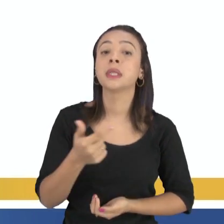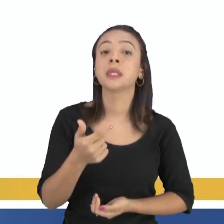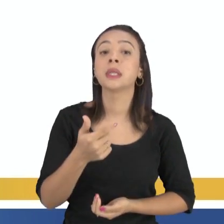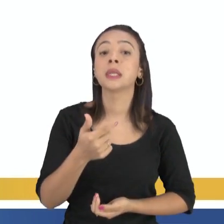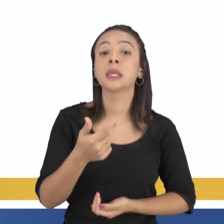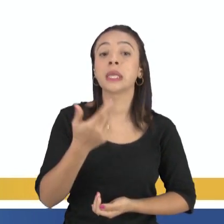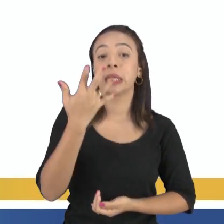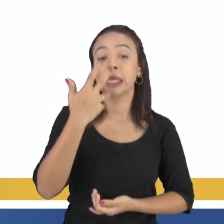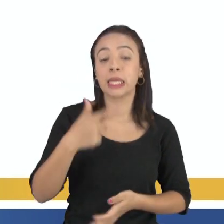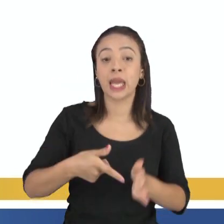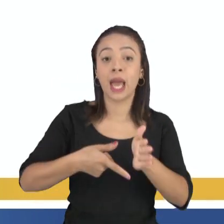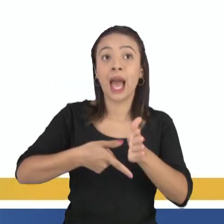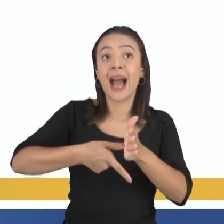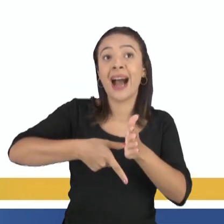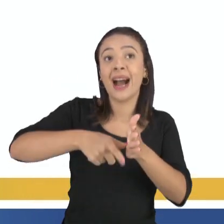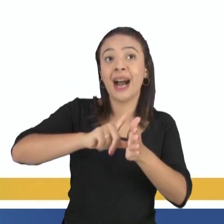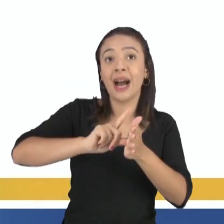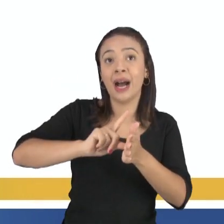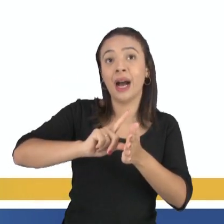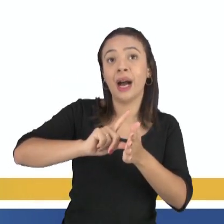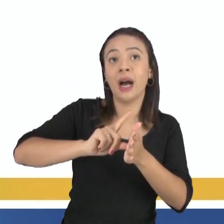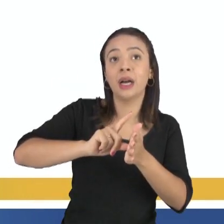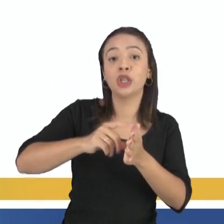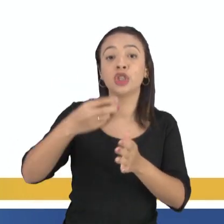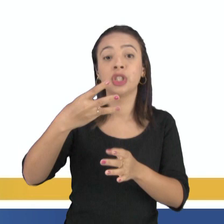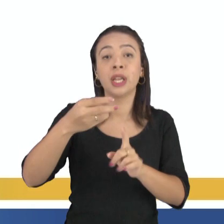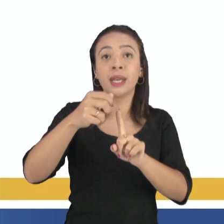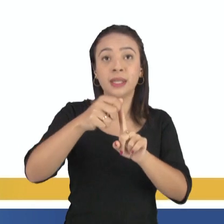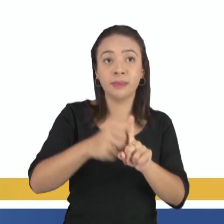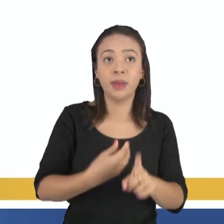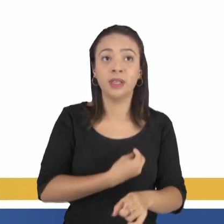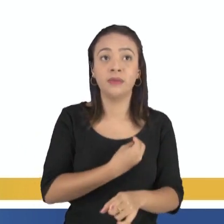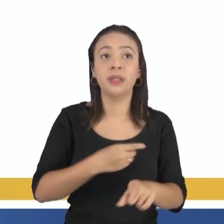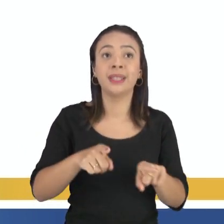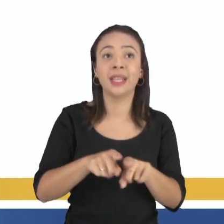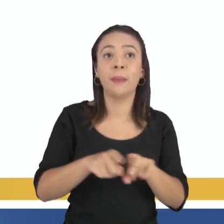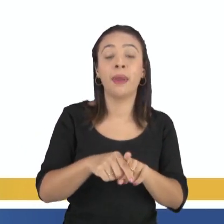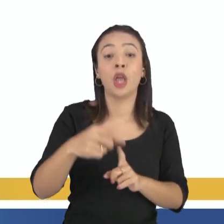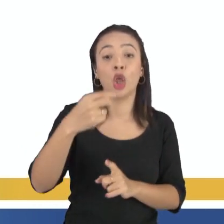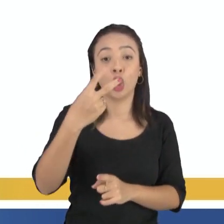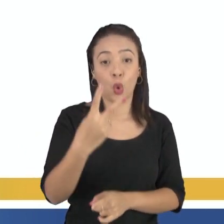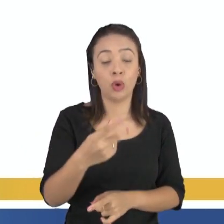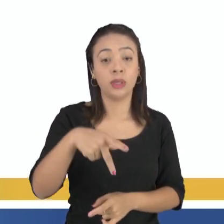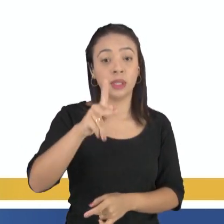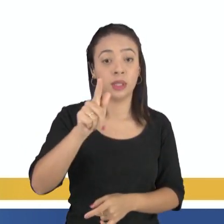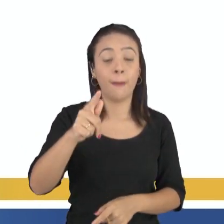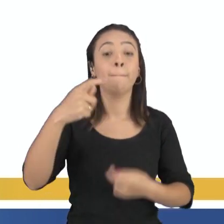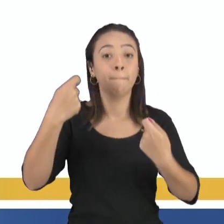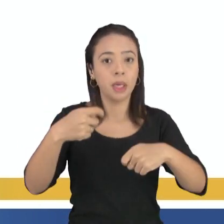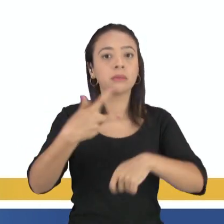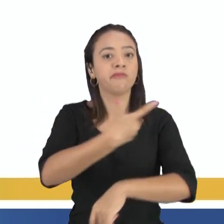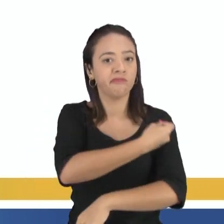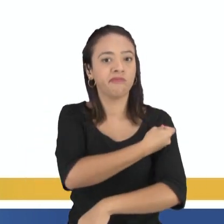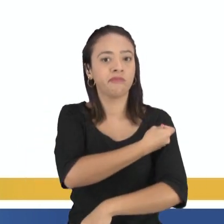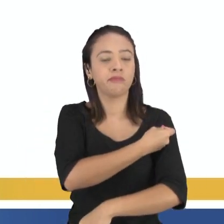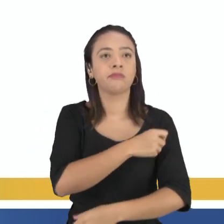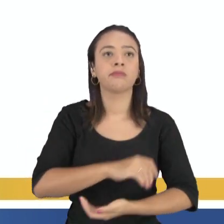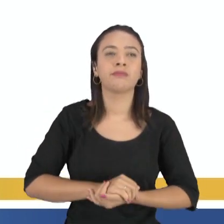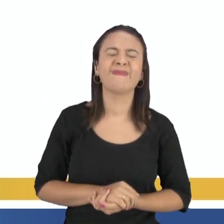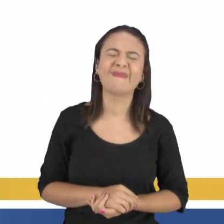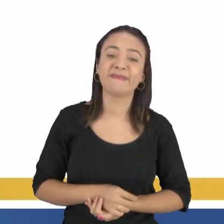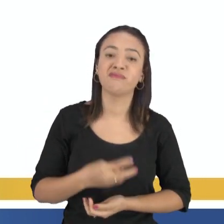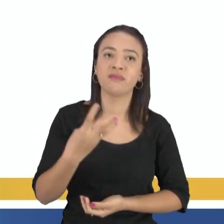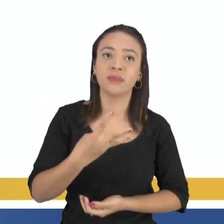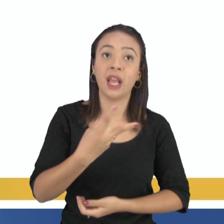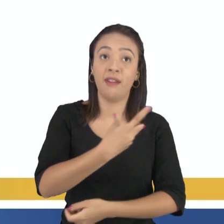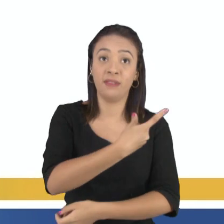Prematuros devem ser vacinados após completarem 3 meses de vida e atingirem peso de 2 kg. O que vocês acham? Verdadeiro ou falso?